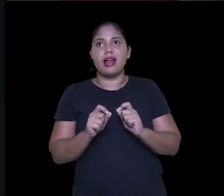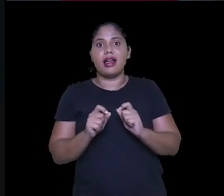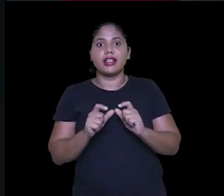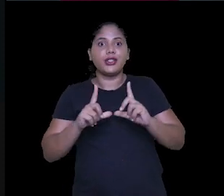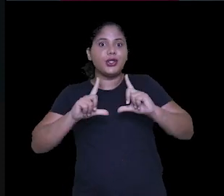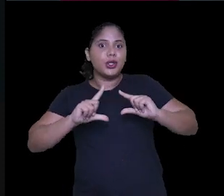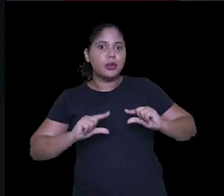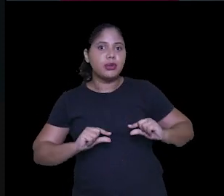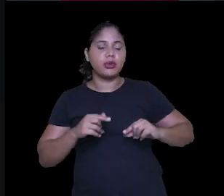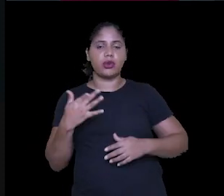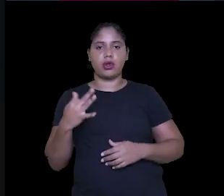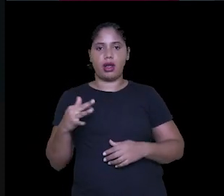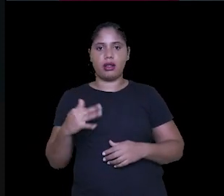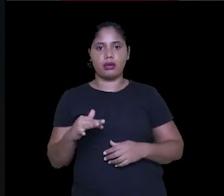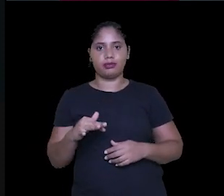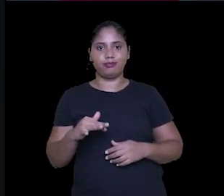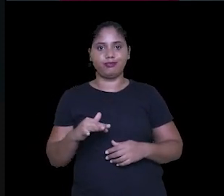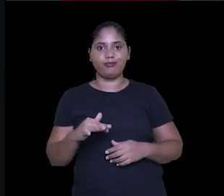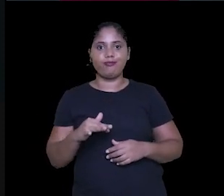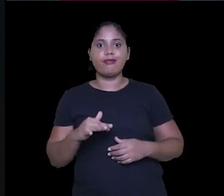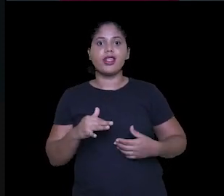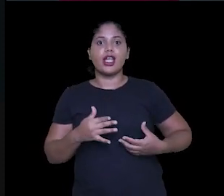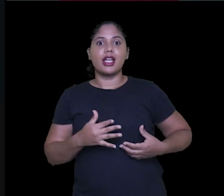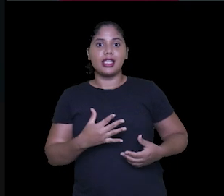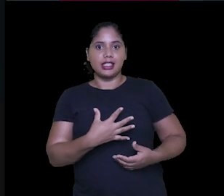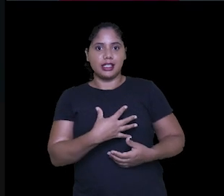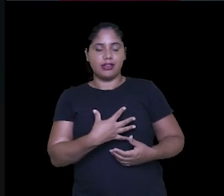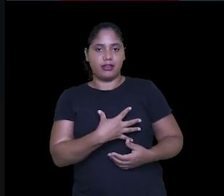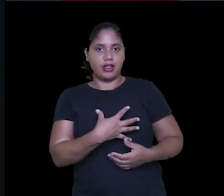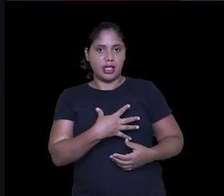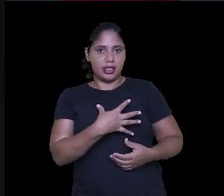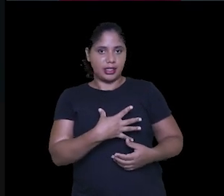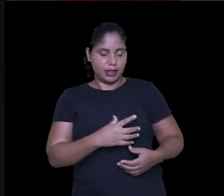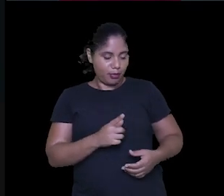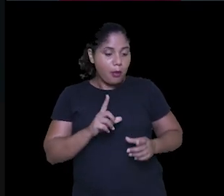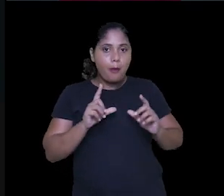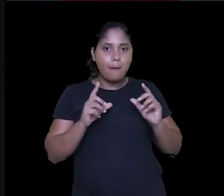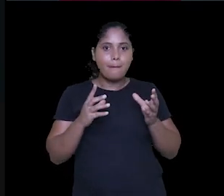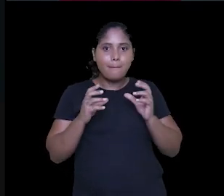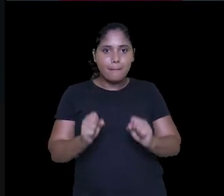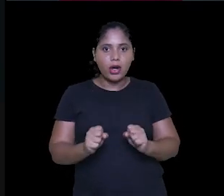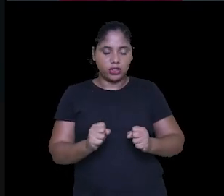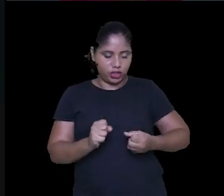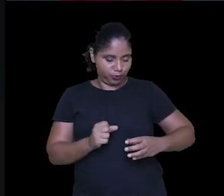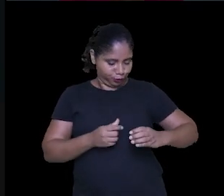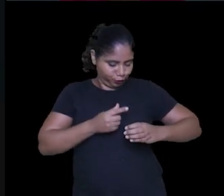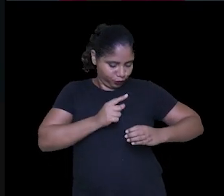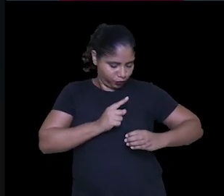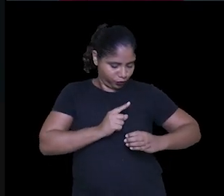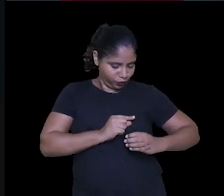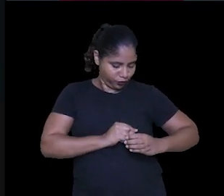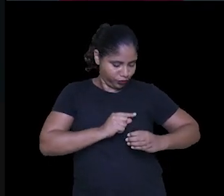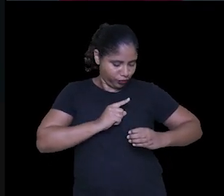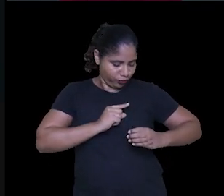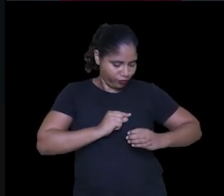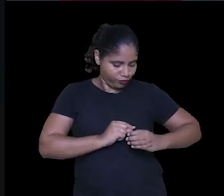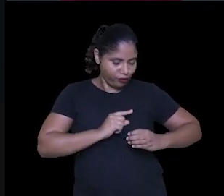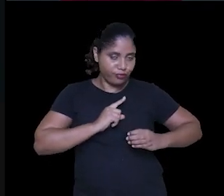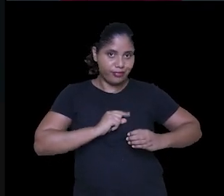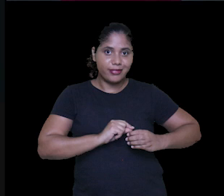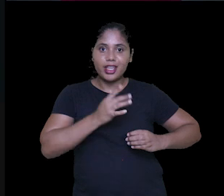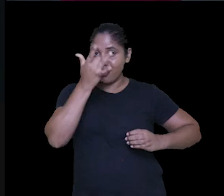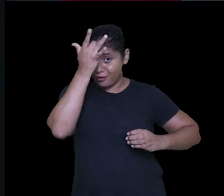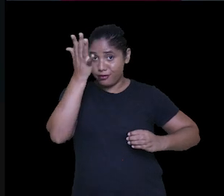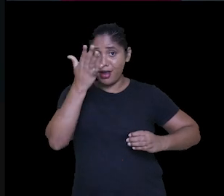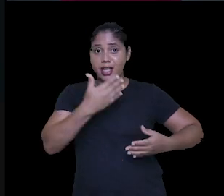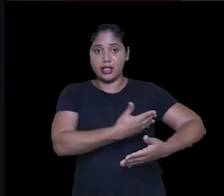secos. A orientação mais recente que a gente tem é de sempre lavar a mama ao redor,